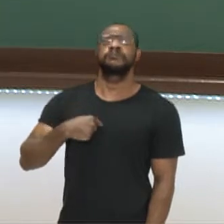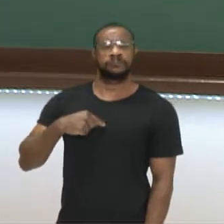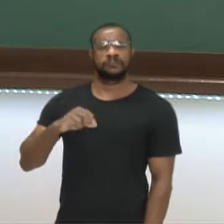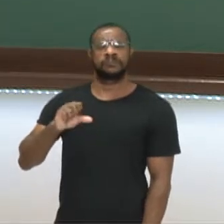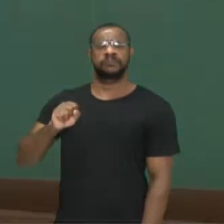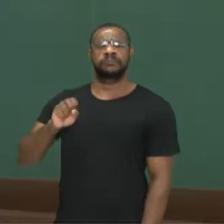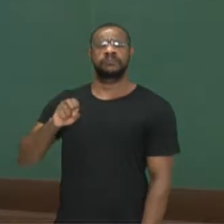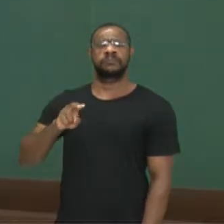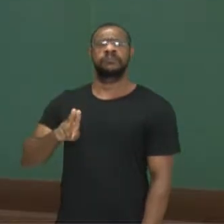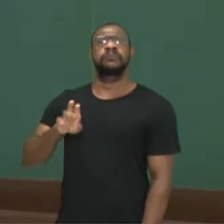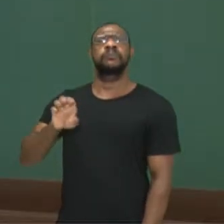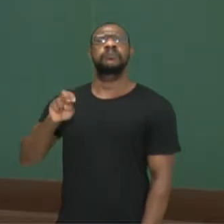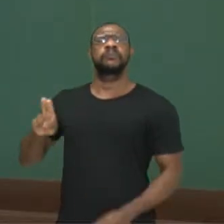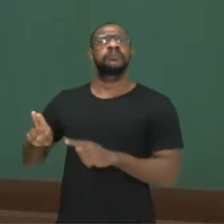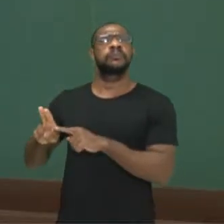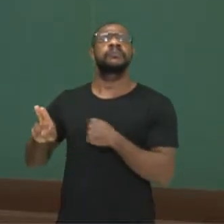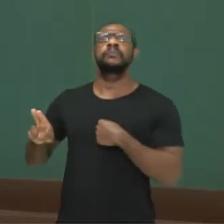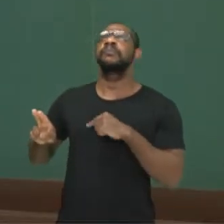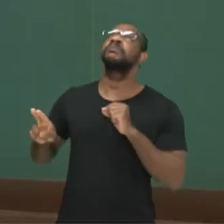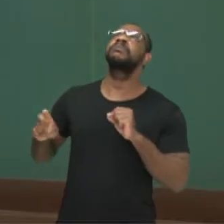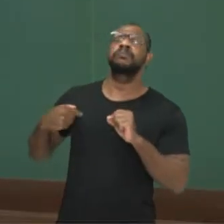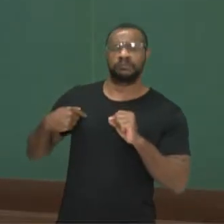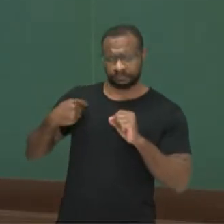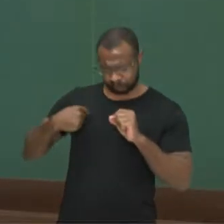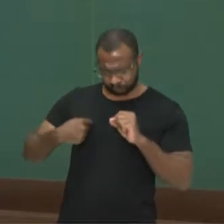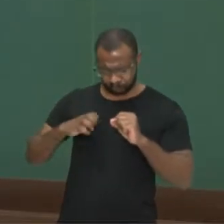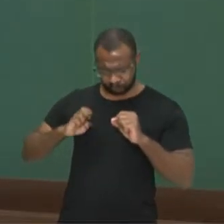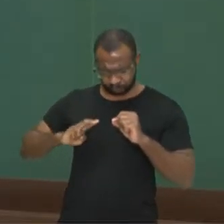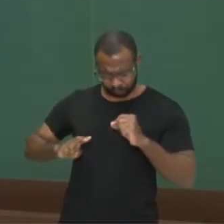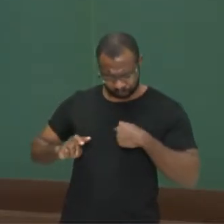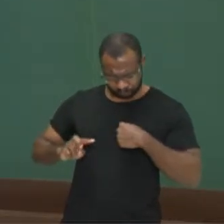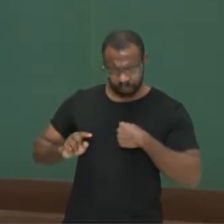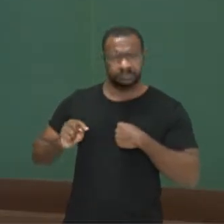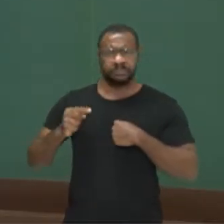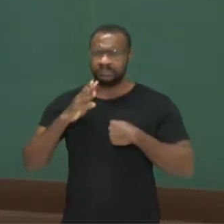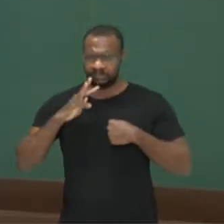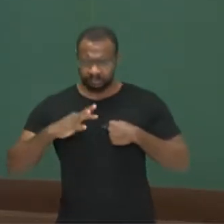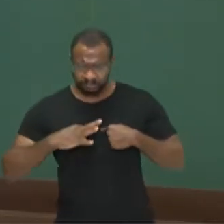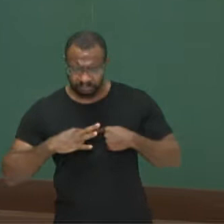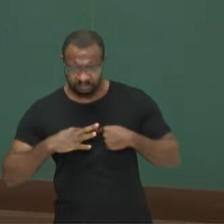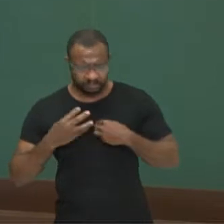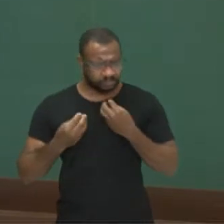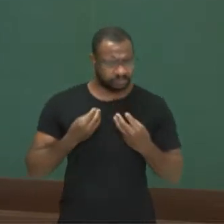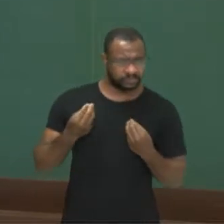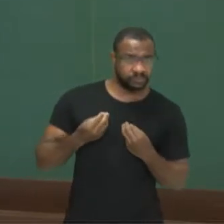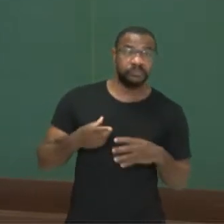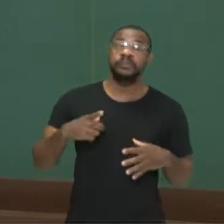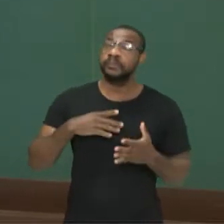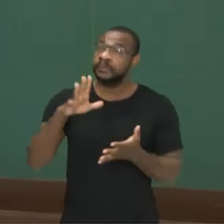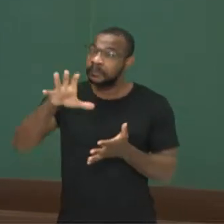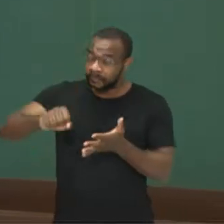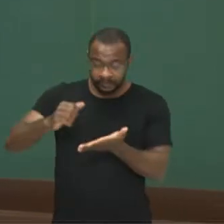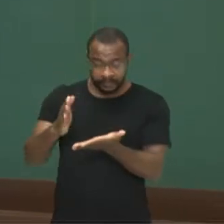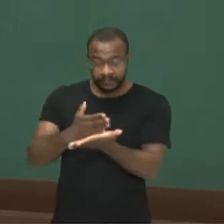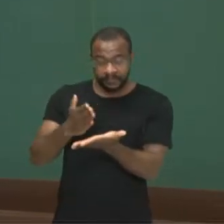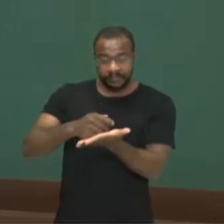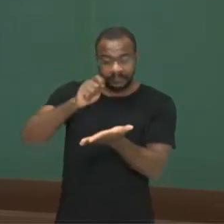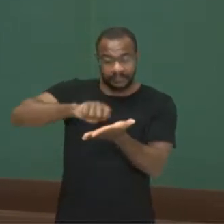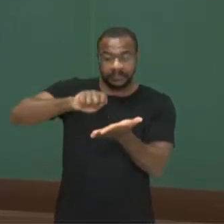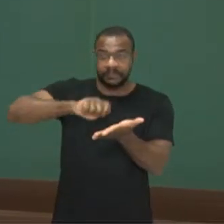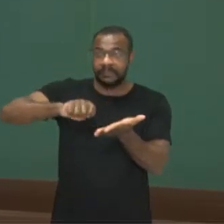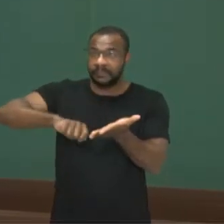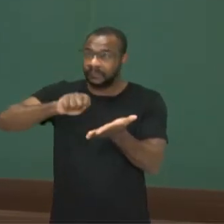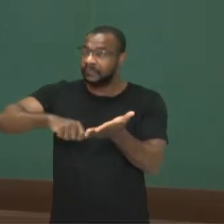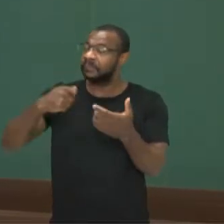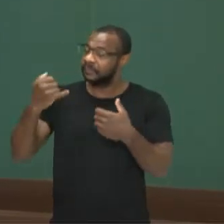Mas para isso, criança, tenha junto lápis, caderno, caneta, anote algumas informações importantes que nós vamos conversar